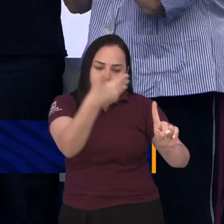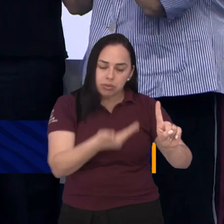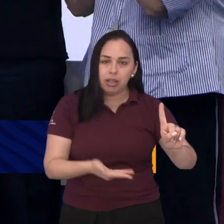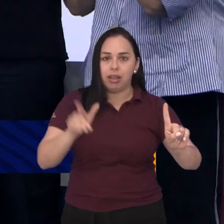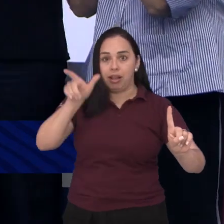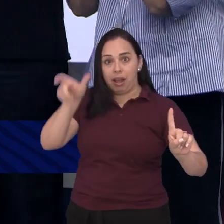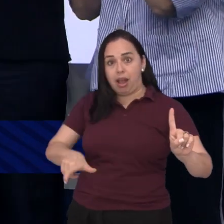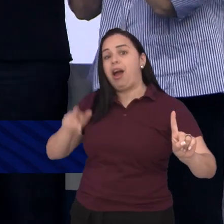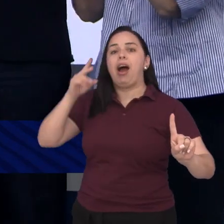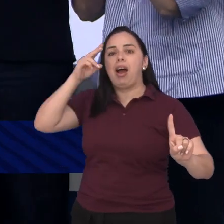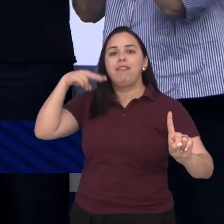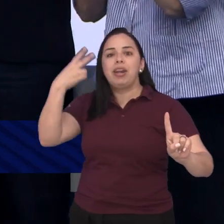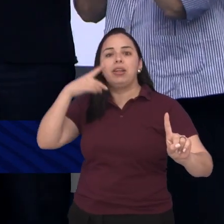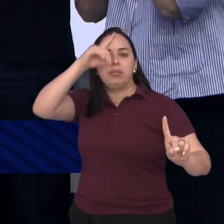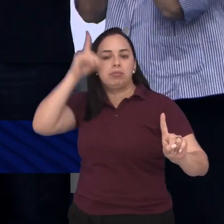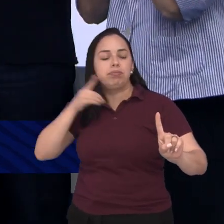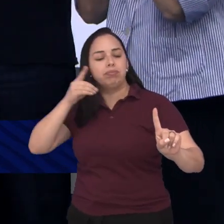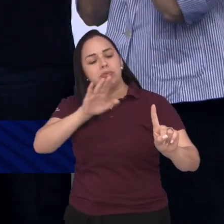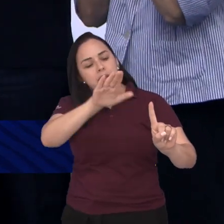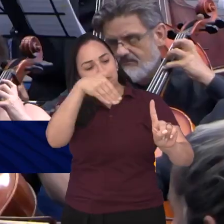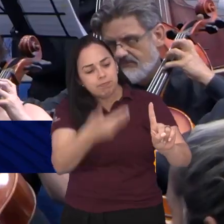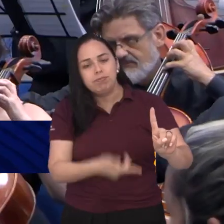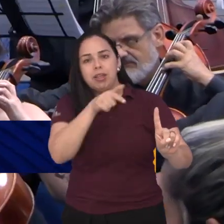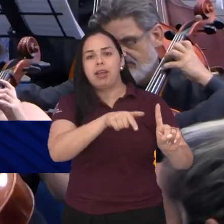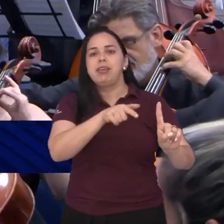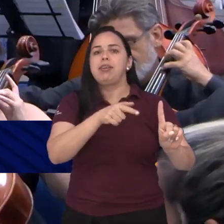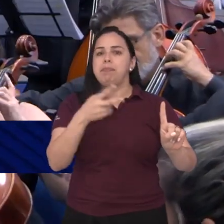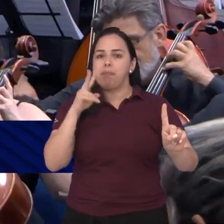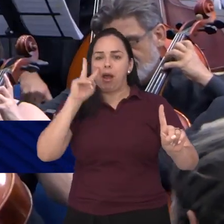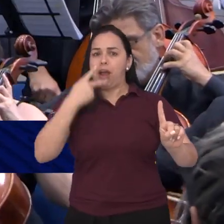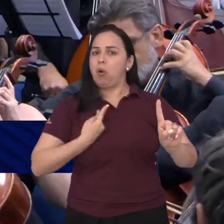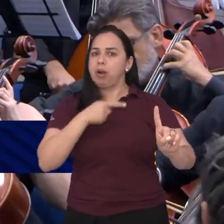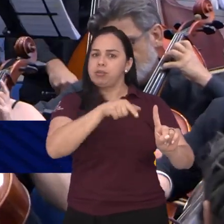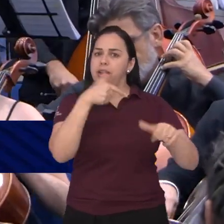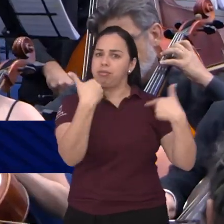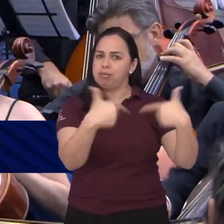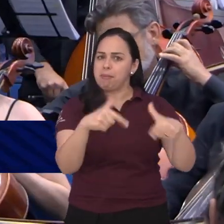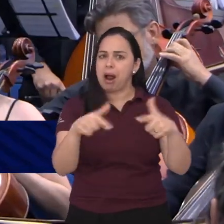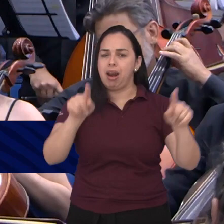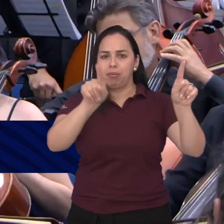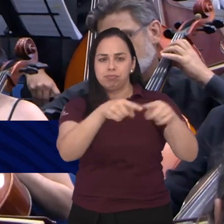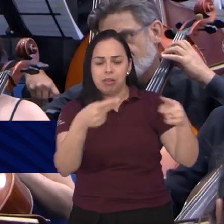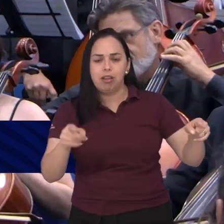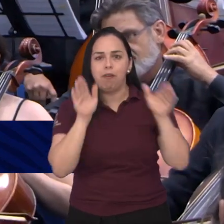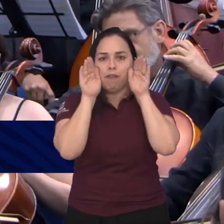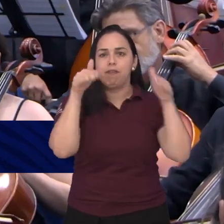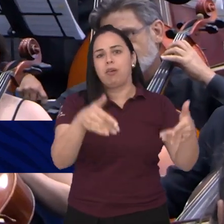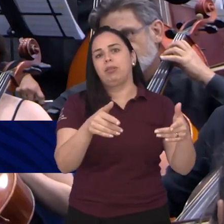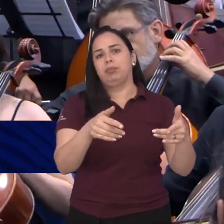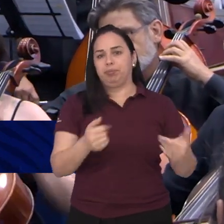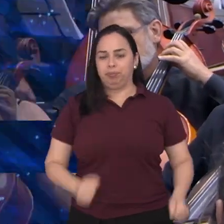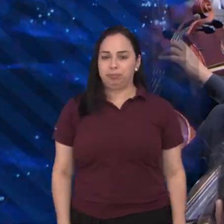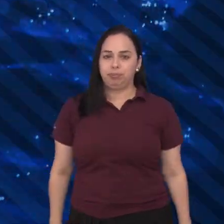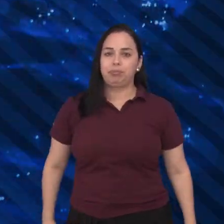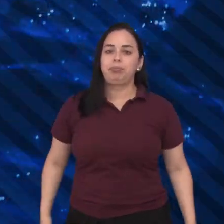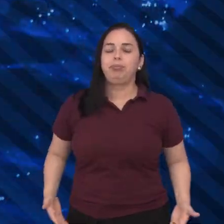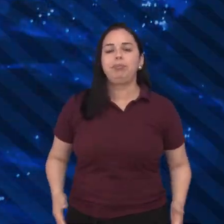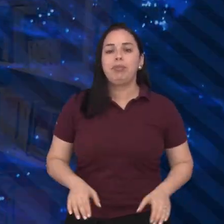proposta pela vereadora Dulce Rita reconhece a contribuição do regente com ações voltadas para a música na